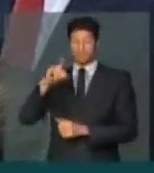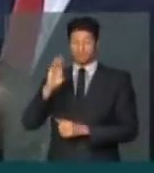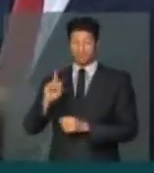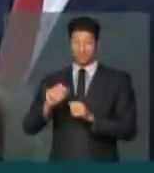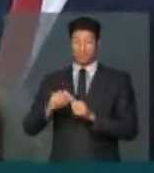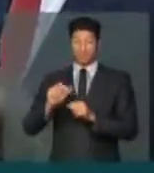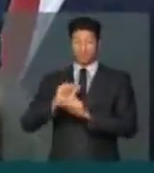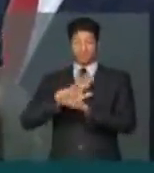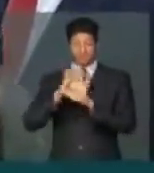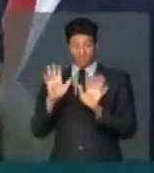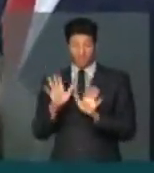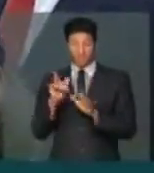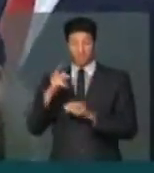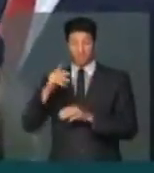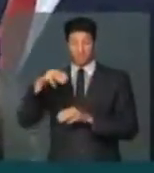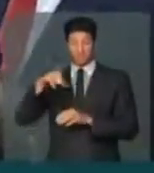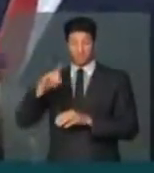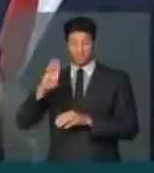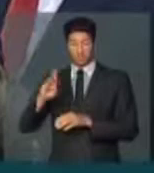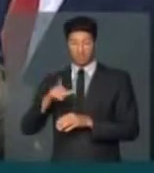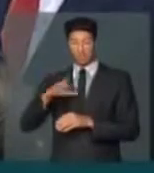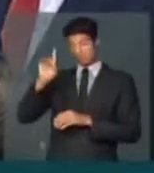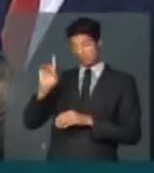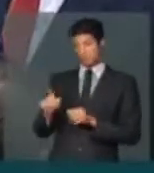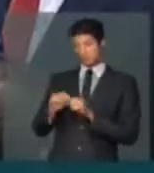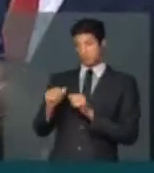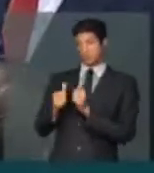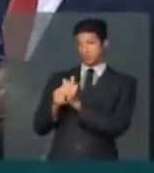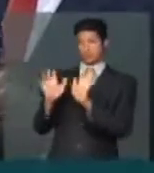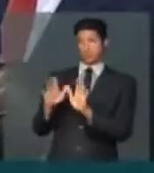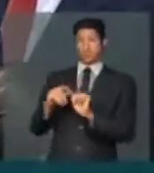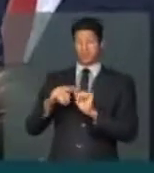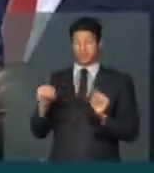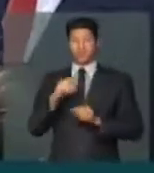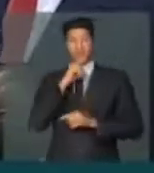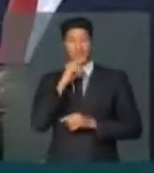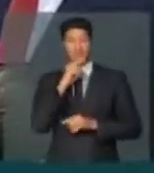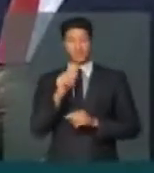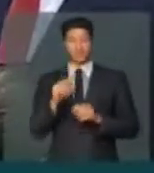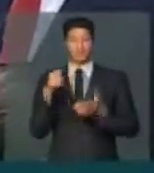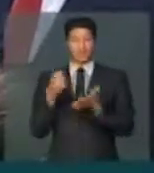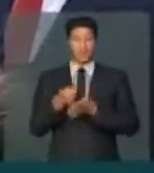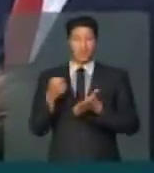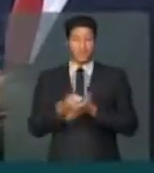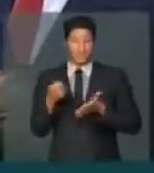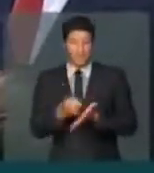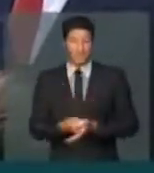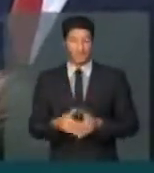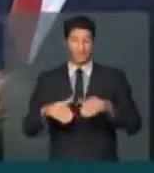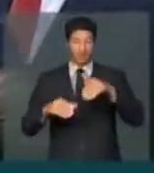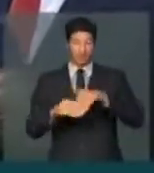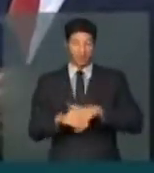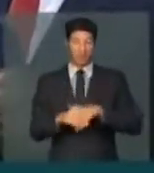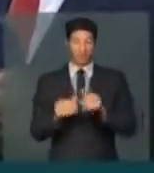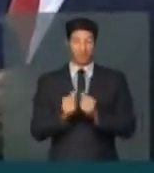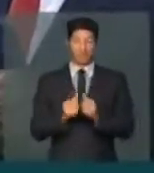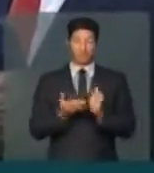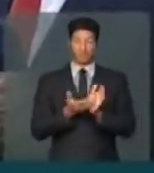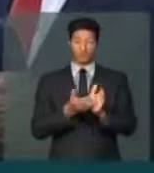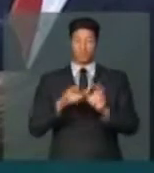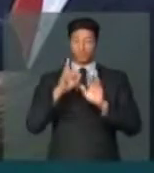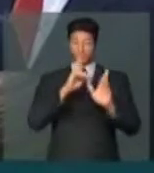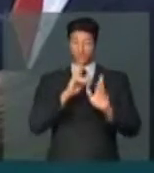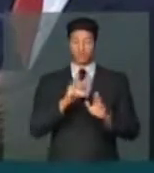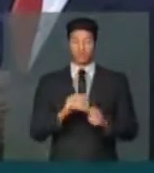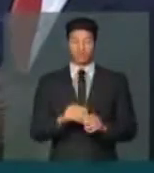fez. É claro que o PMDB tem o seu direito de fazer o encaminhamento, mas ninguém fica obrigado a votar com o encaminhamento do